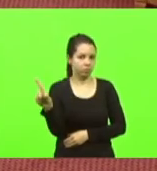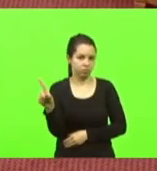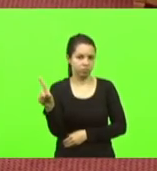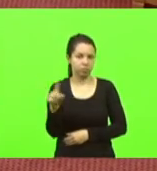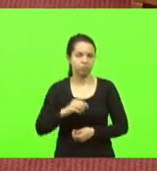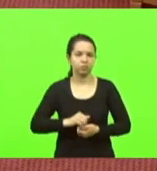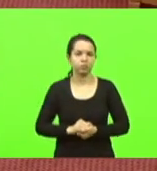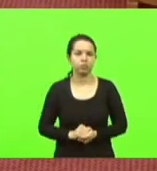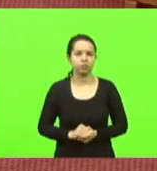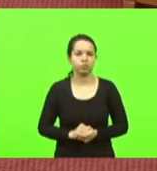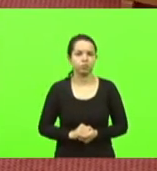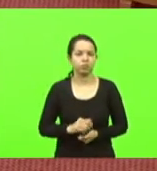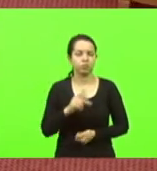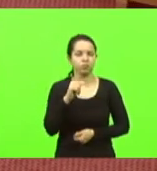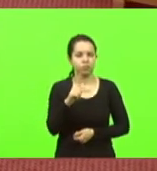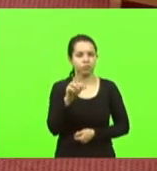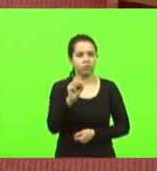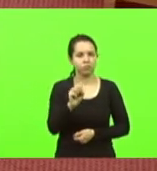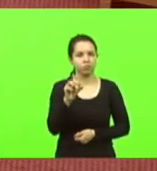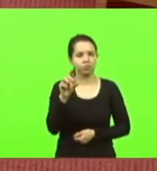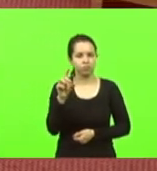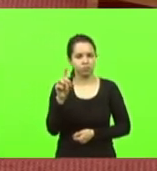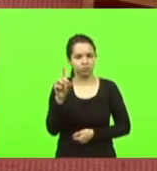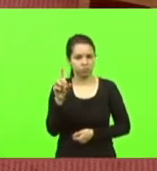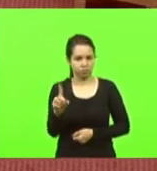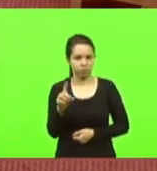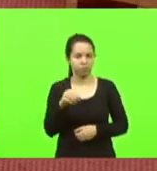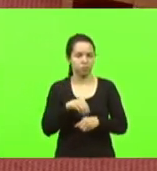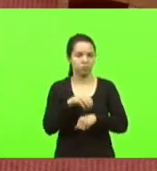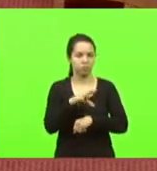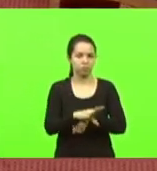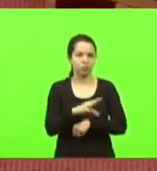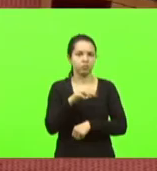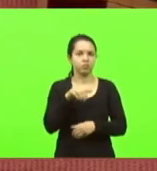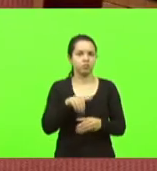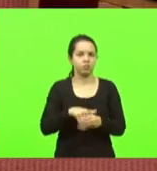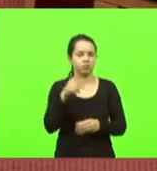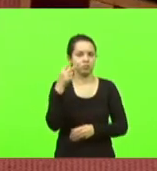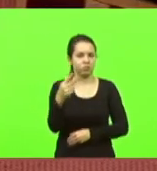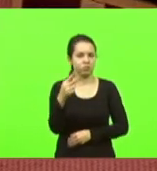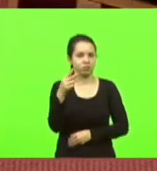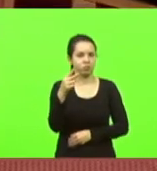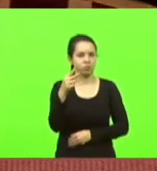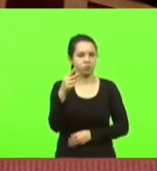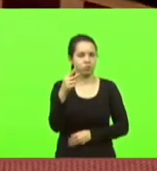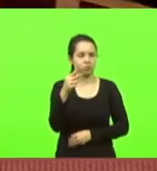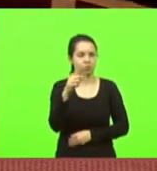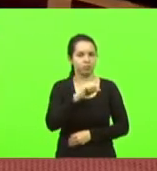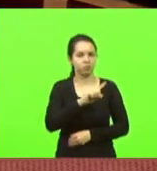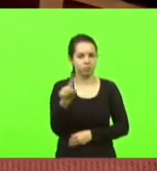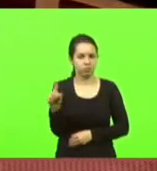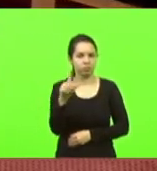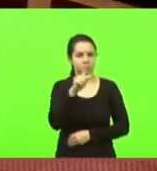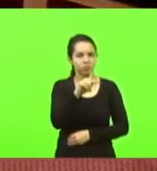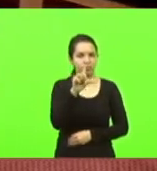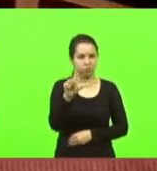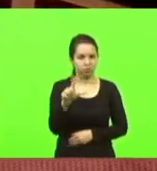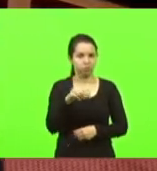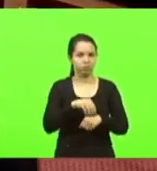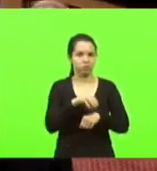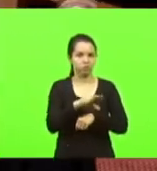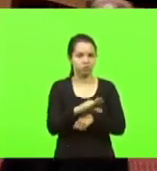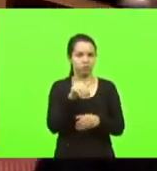o PSD PSD encaminha volto Dois pele encaminha volto 21